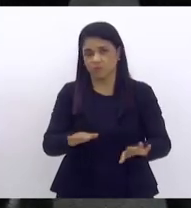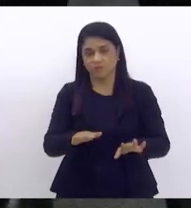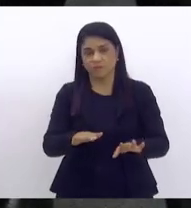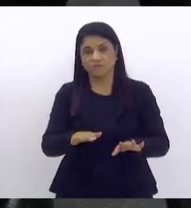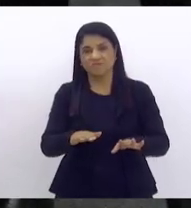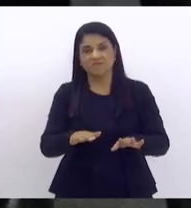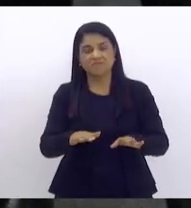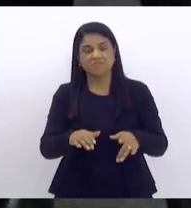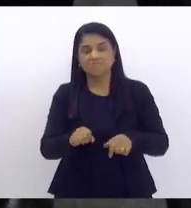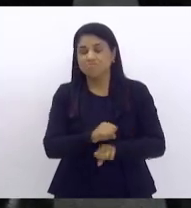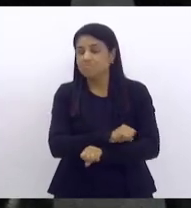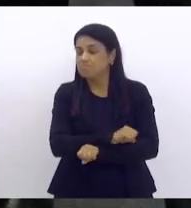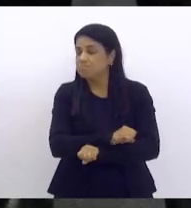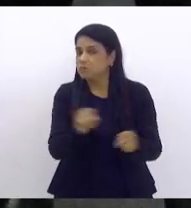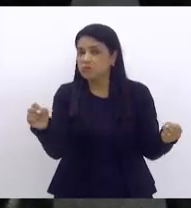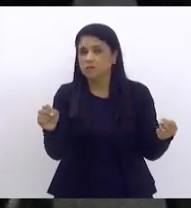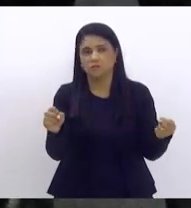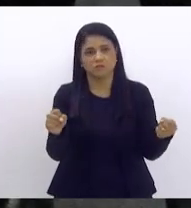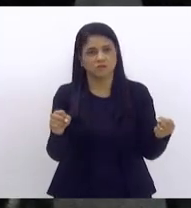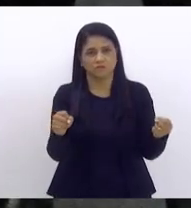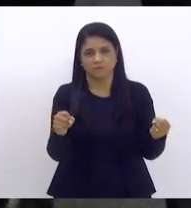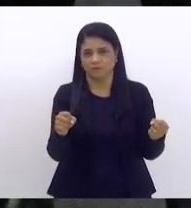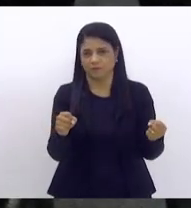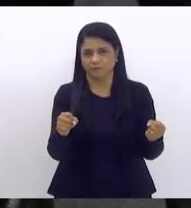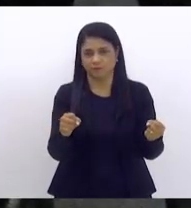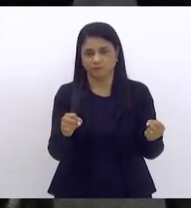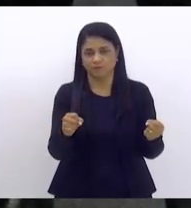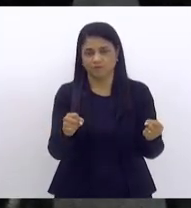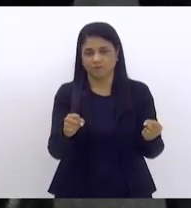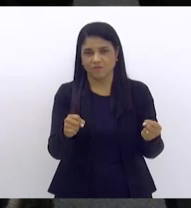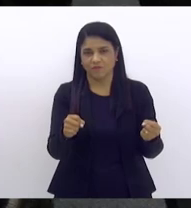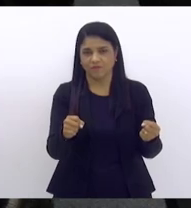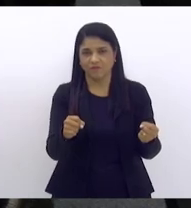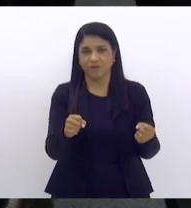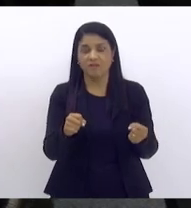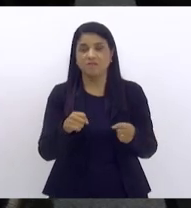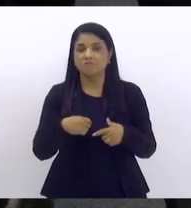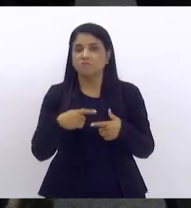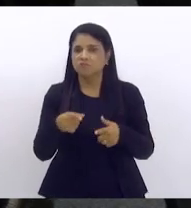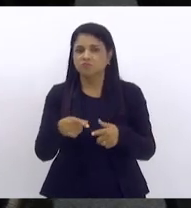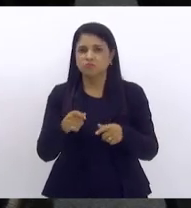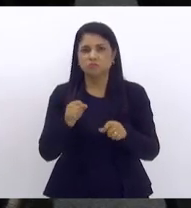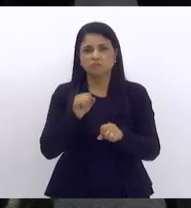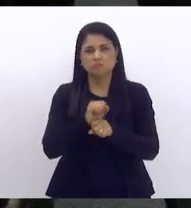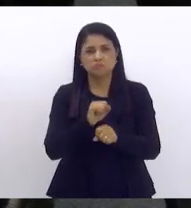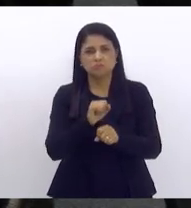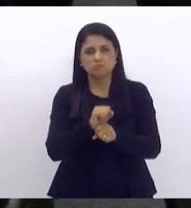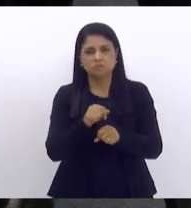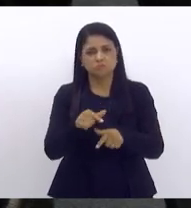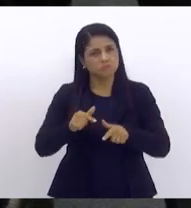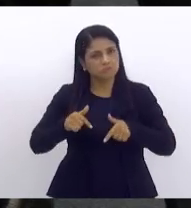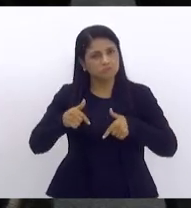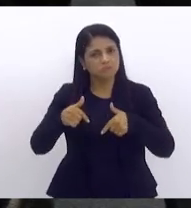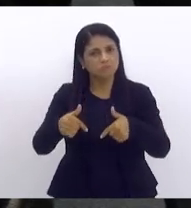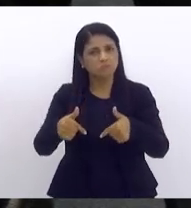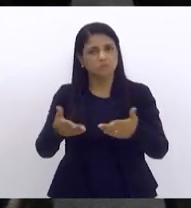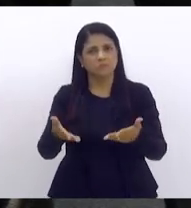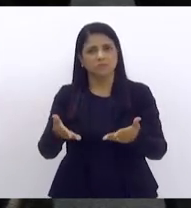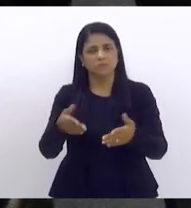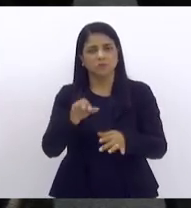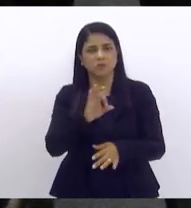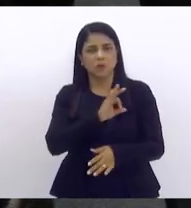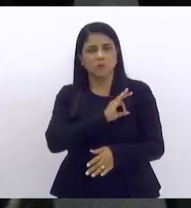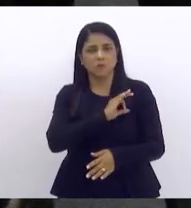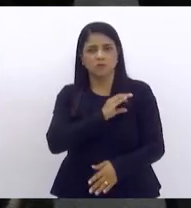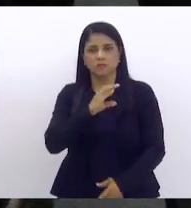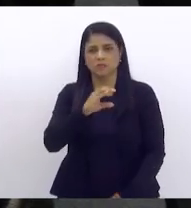mais possível nós não podermos contar com uma atuação da Polícia Civil,